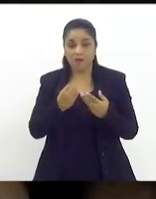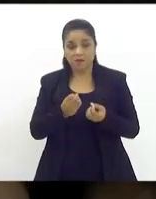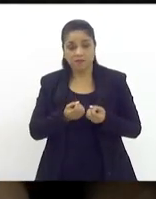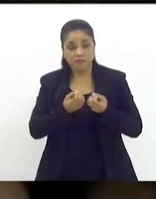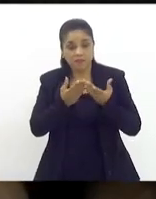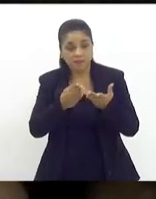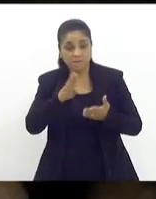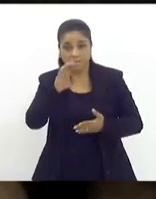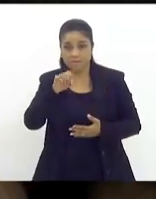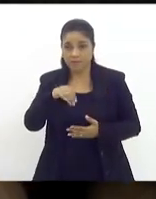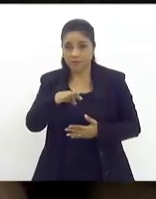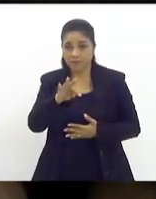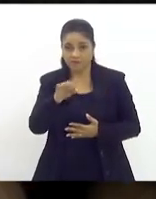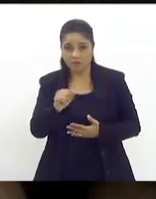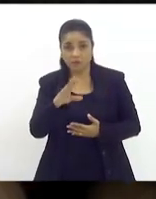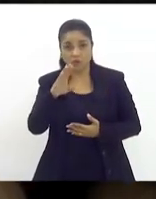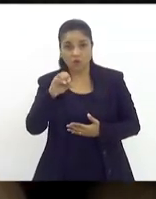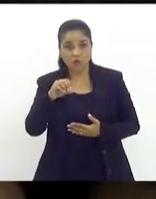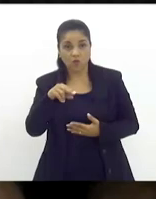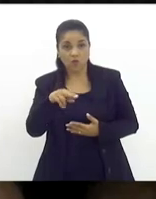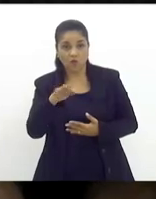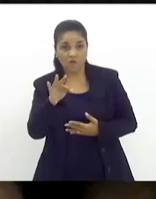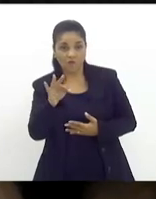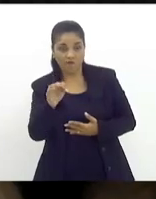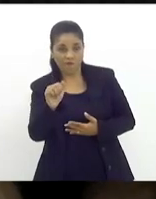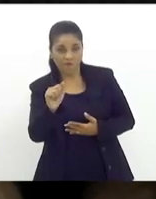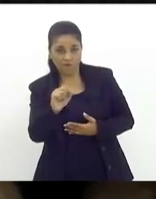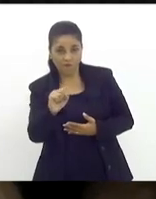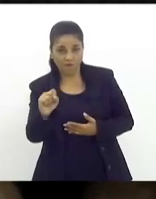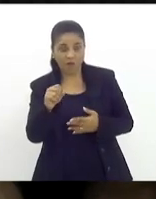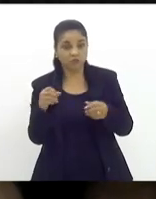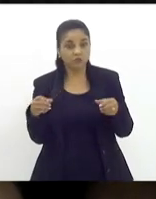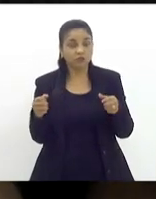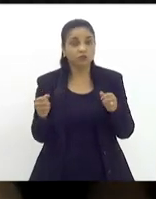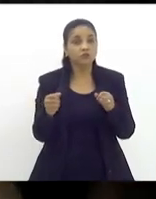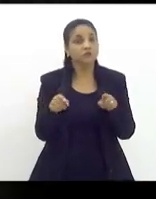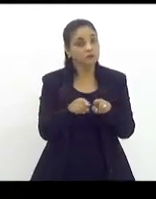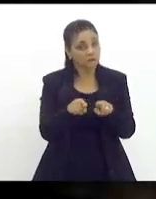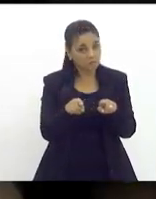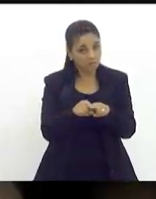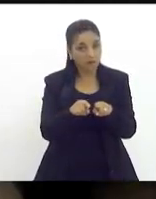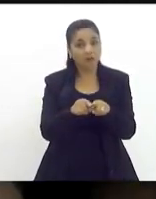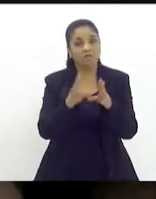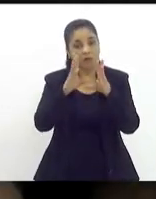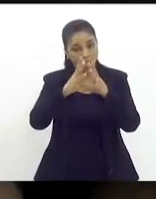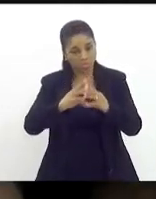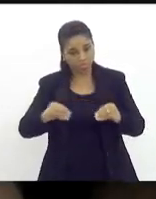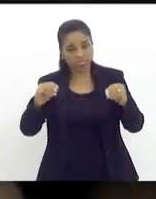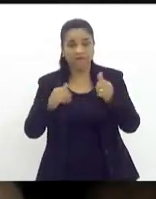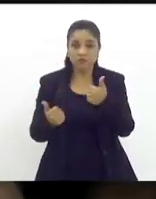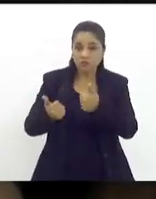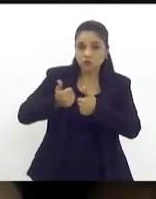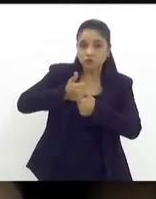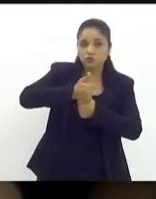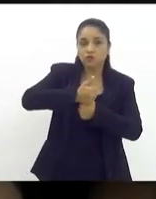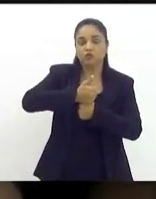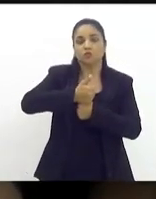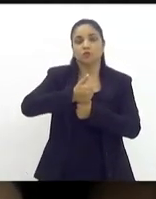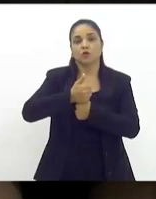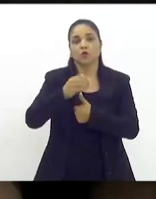com o FAS. Diga-se passagem, com a reforma tributária, o CONFAS também está acabando, vai ser substituído pelo